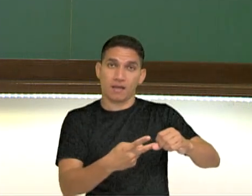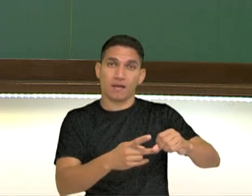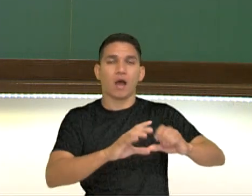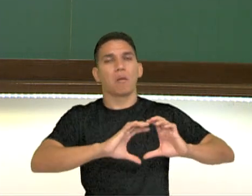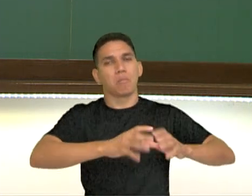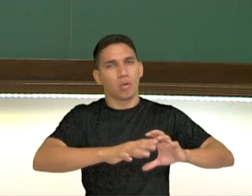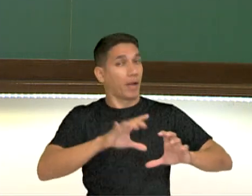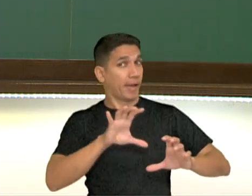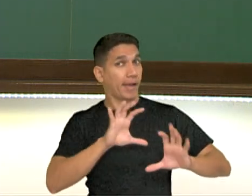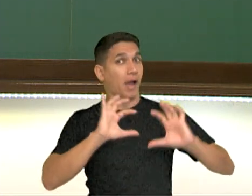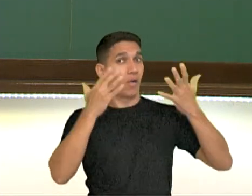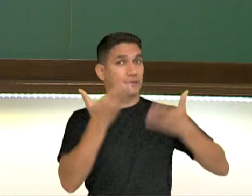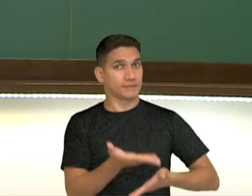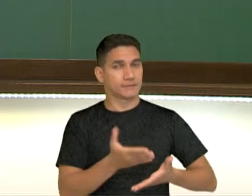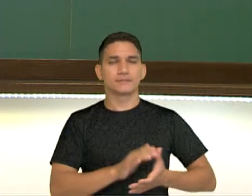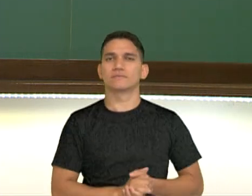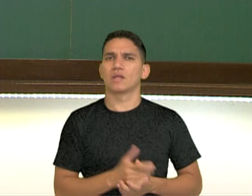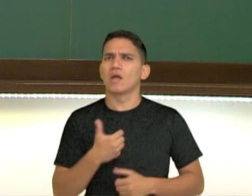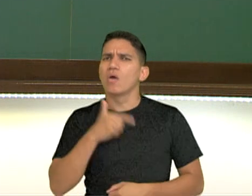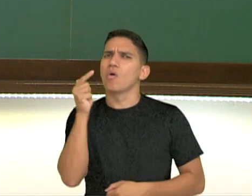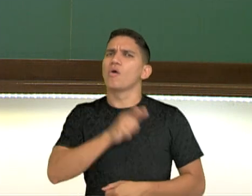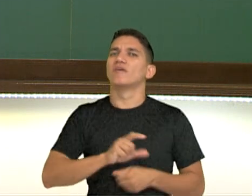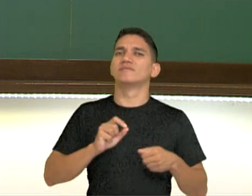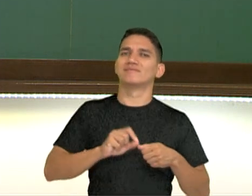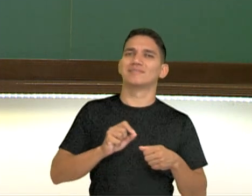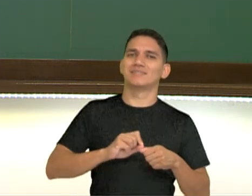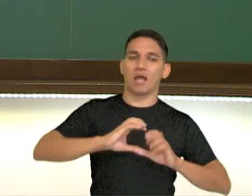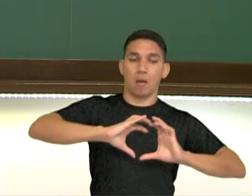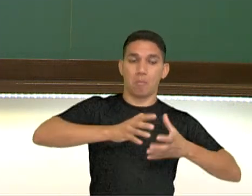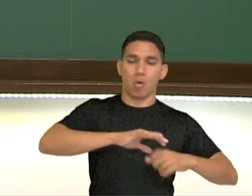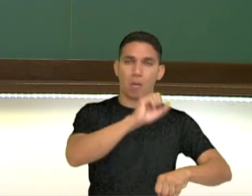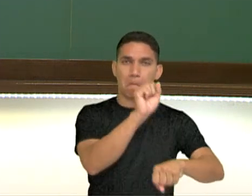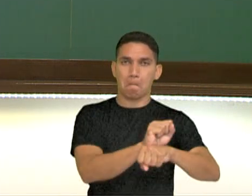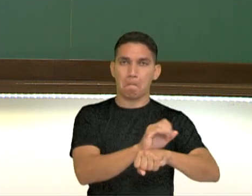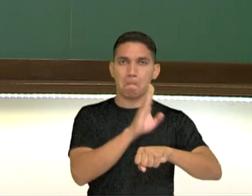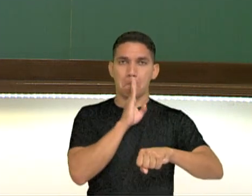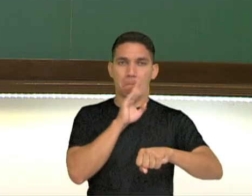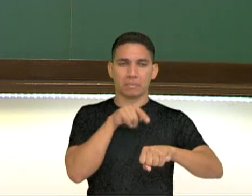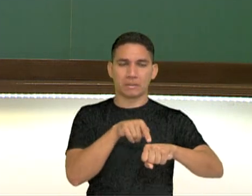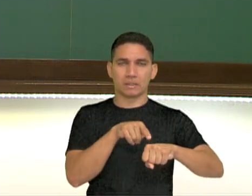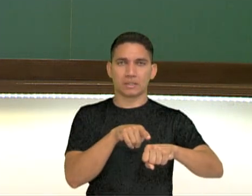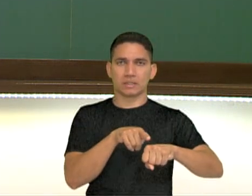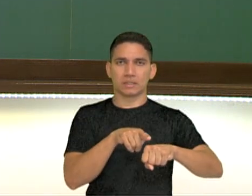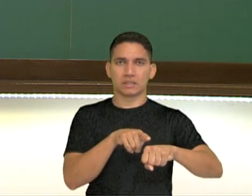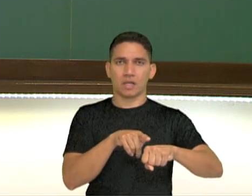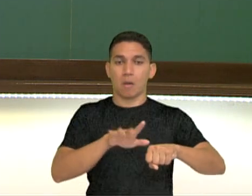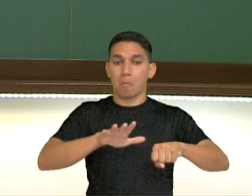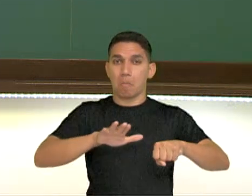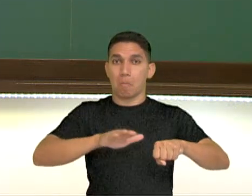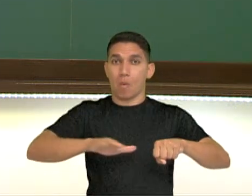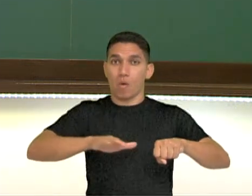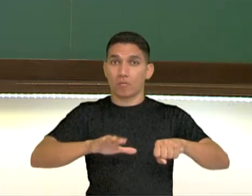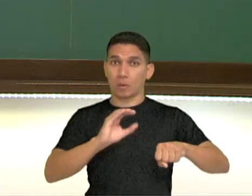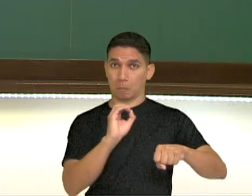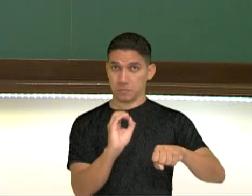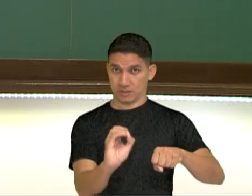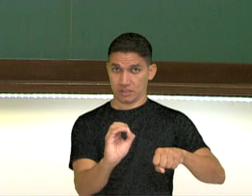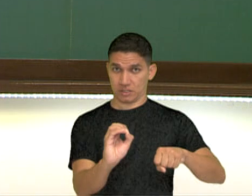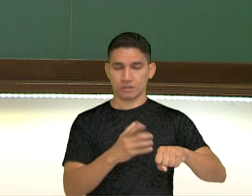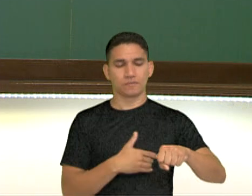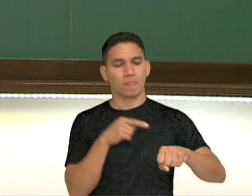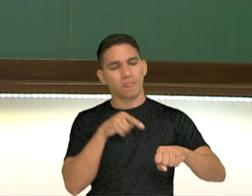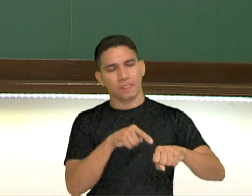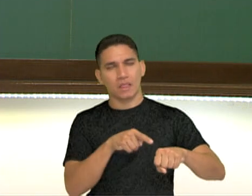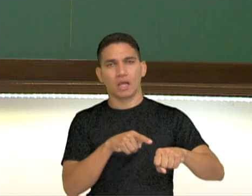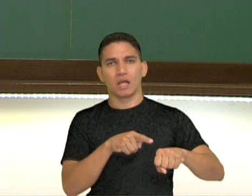está acontecendo. Ou seja, para que eu possa fazer com que a bola que está parada, que está ali com a quantidade de movimento zero, porque afinal está parada,